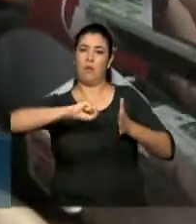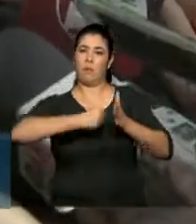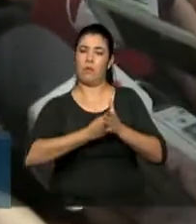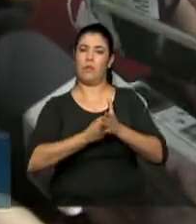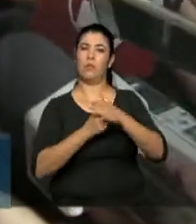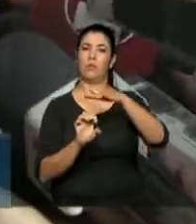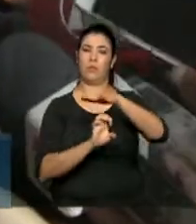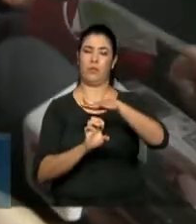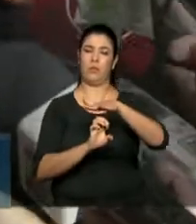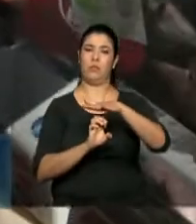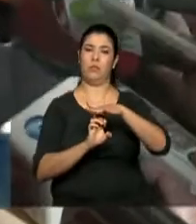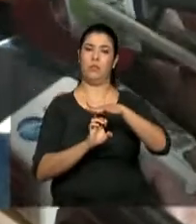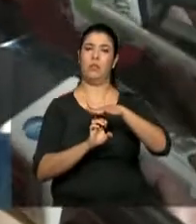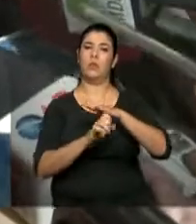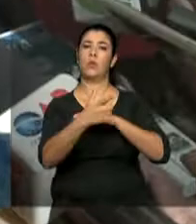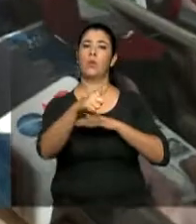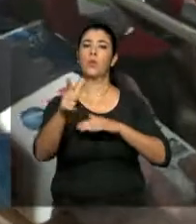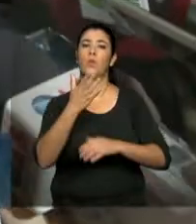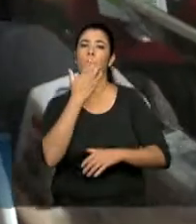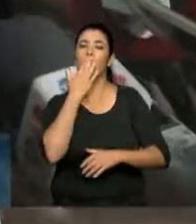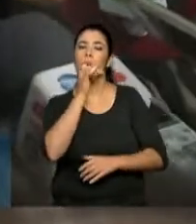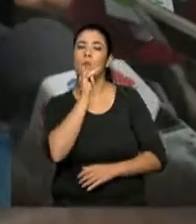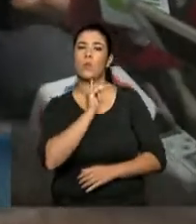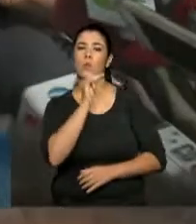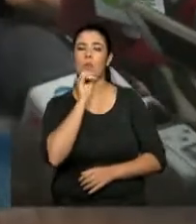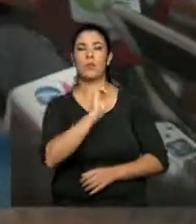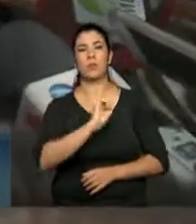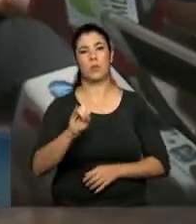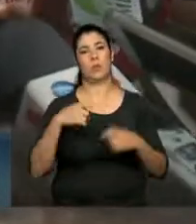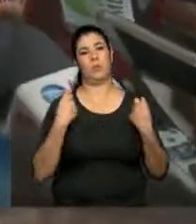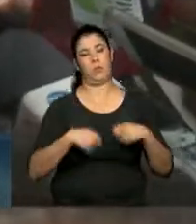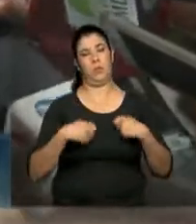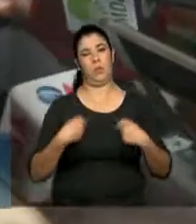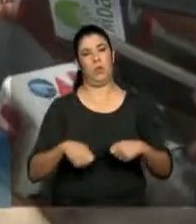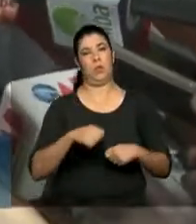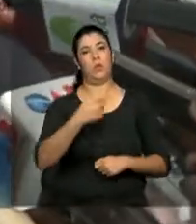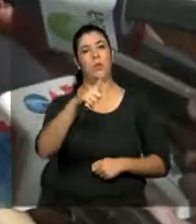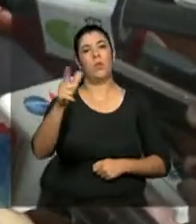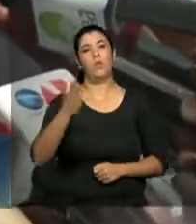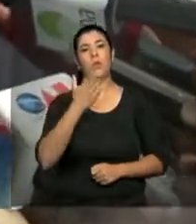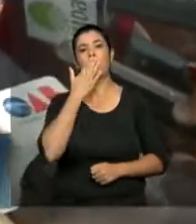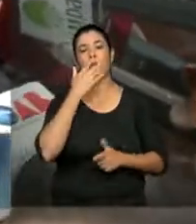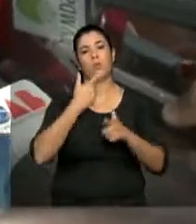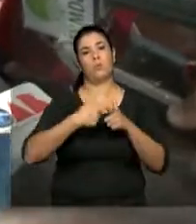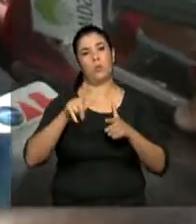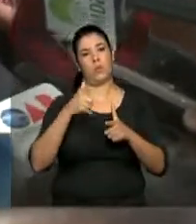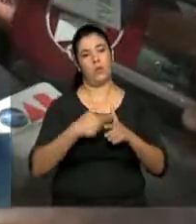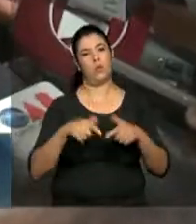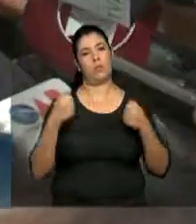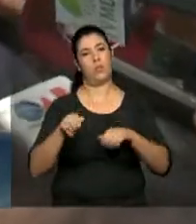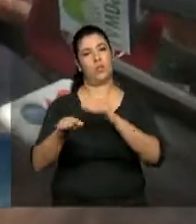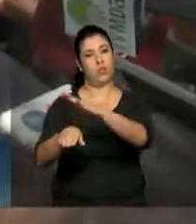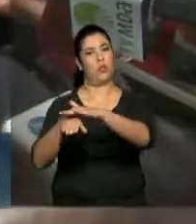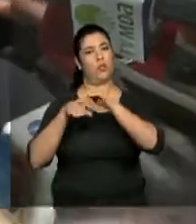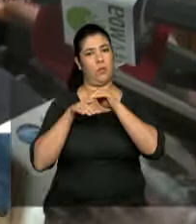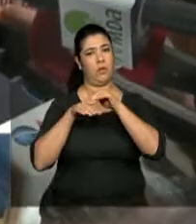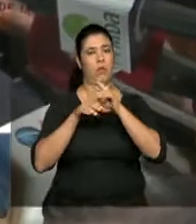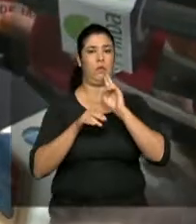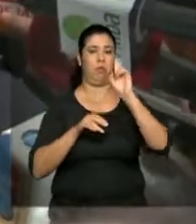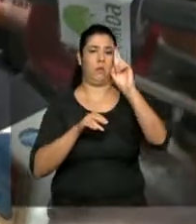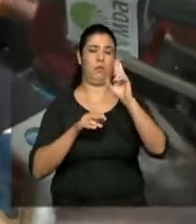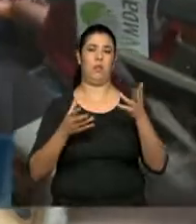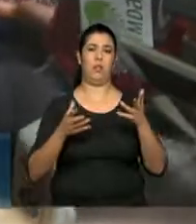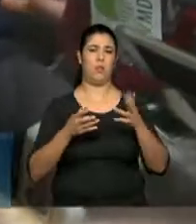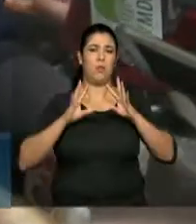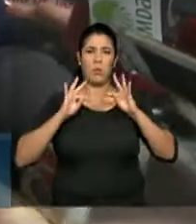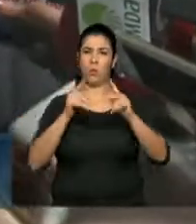empresa e, em alguns casos, se tiver de algum outro tipo de problema, ele vai ser chamado. Mas isso não é